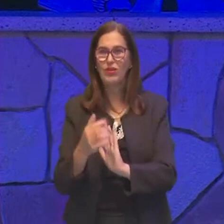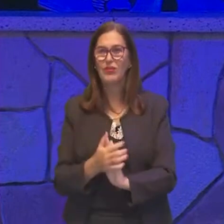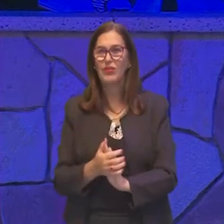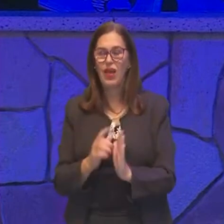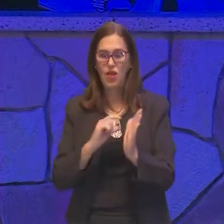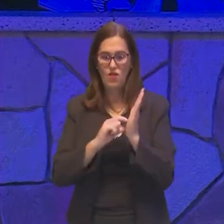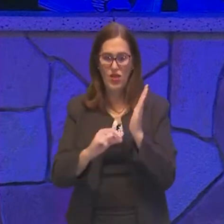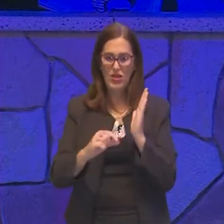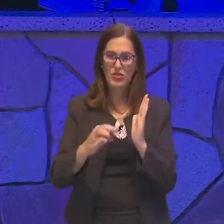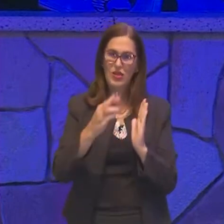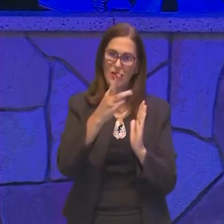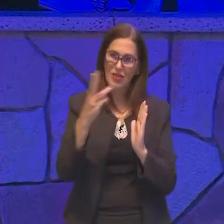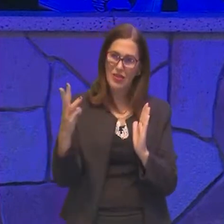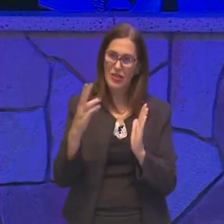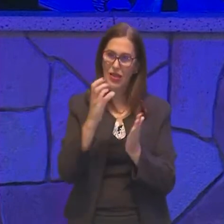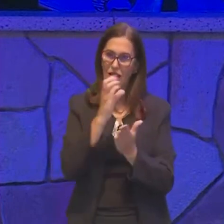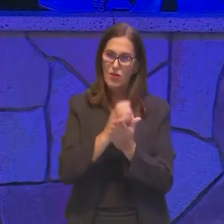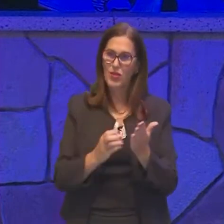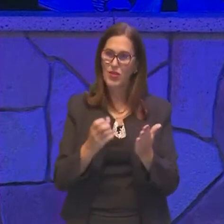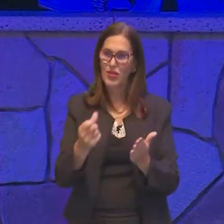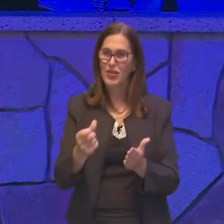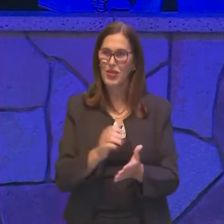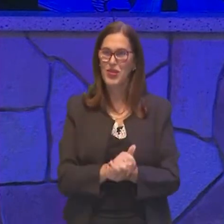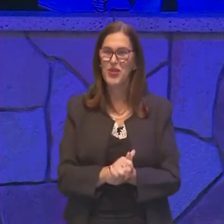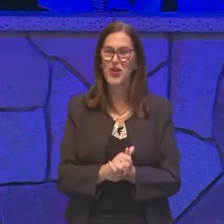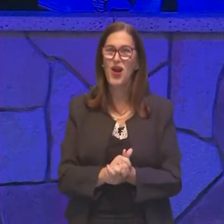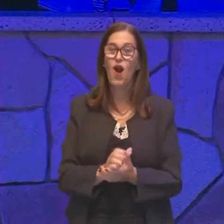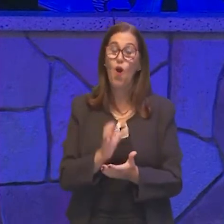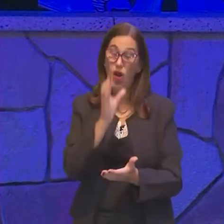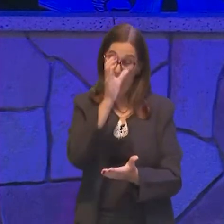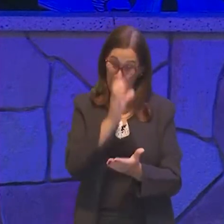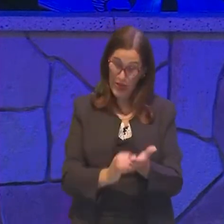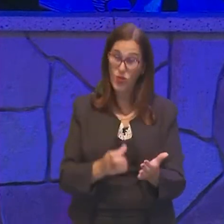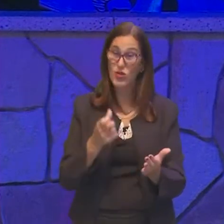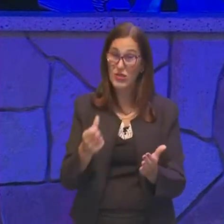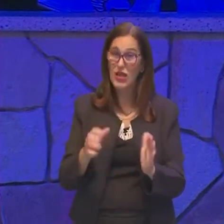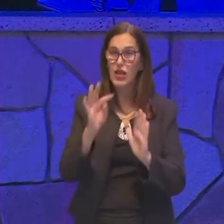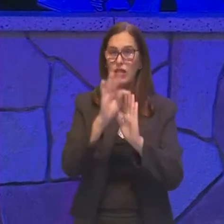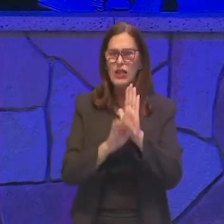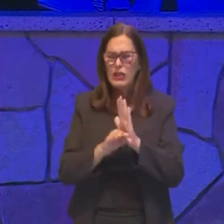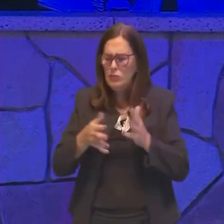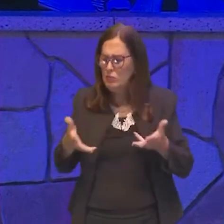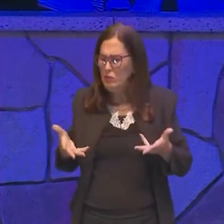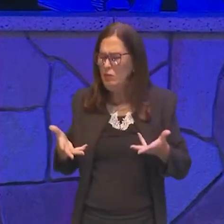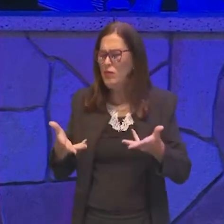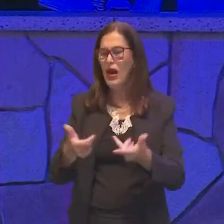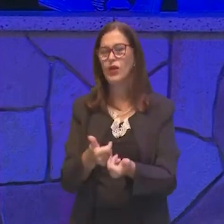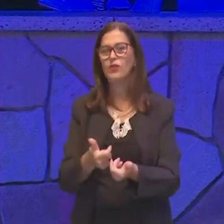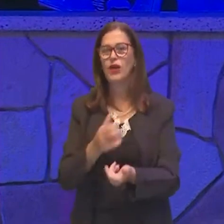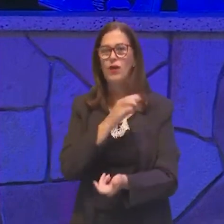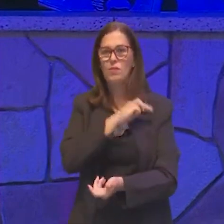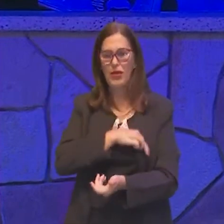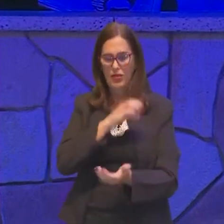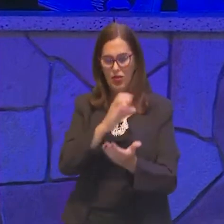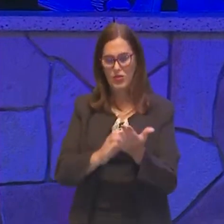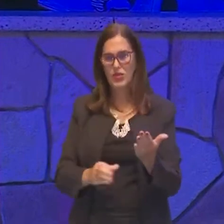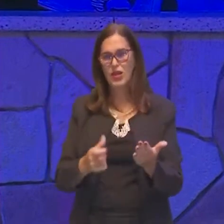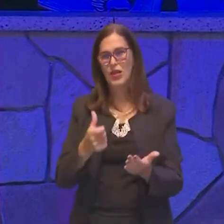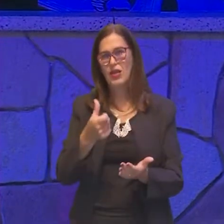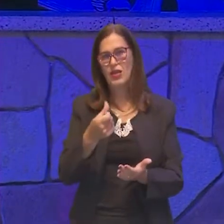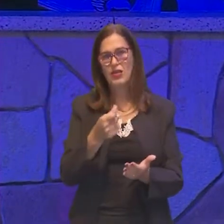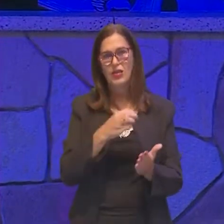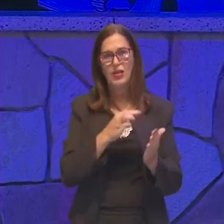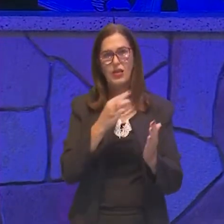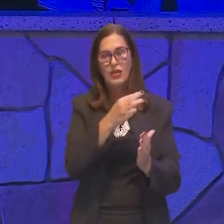Verso 33 do capítulo 6. O próprio capítulo 6 é um texto riquíssimo. Mateus 6, 33.